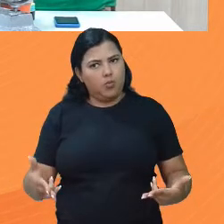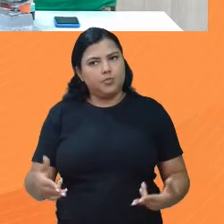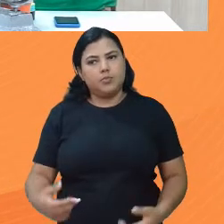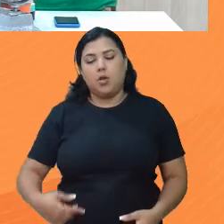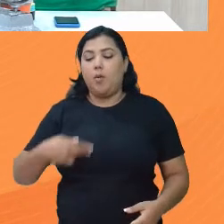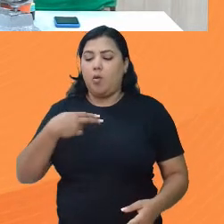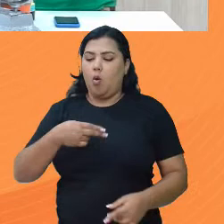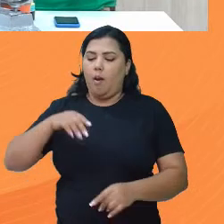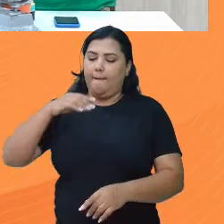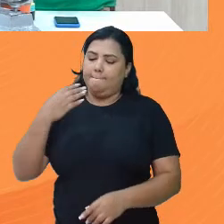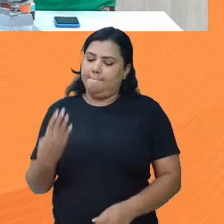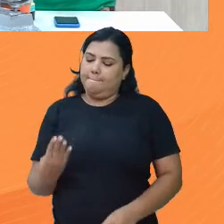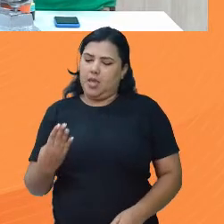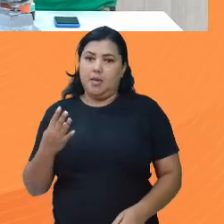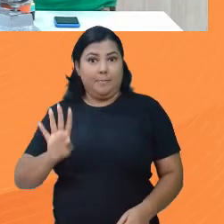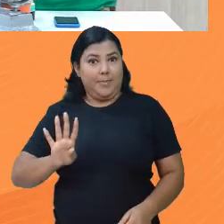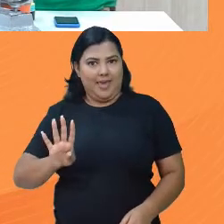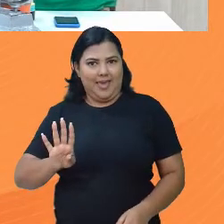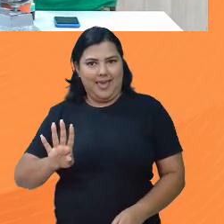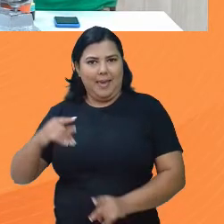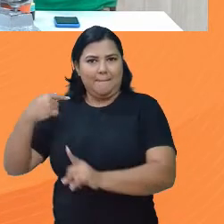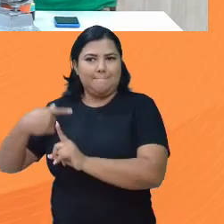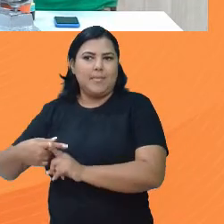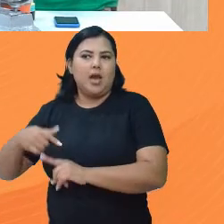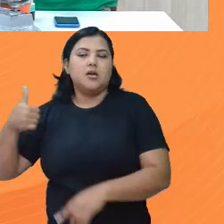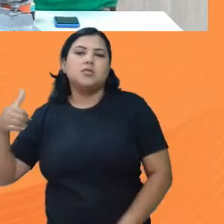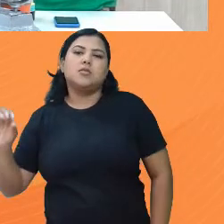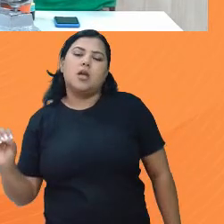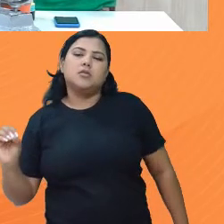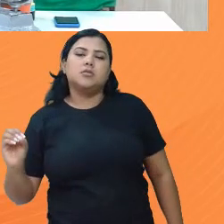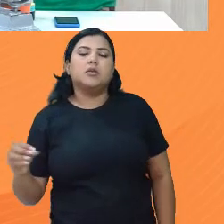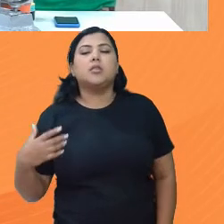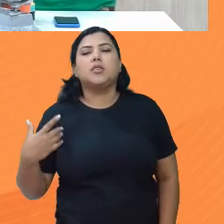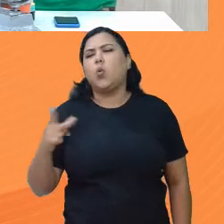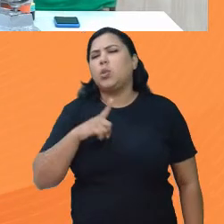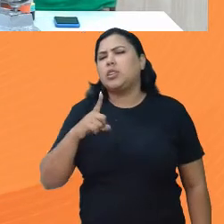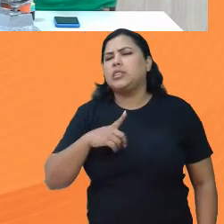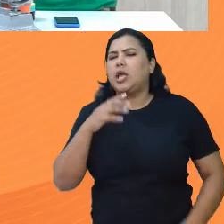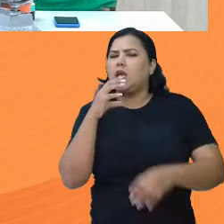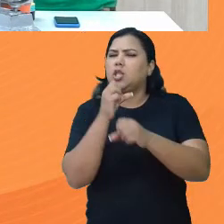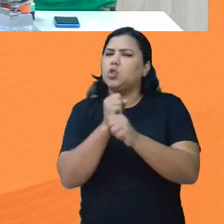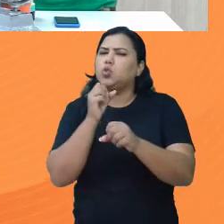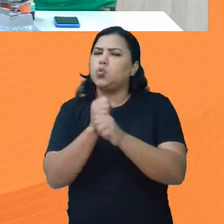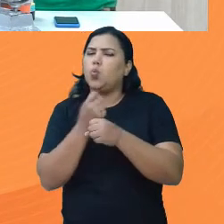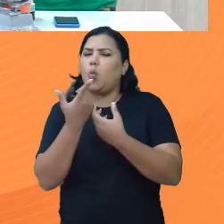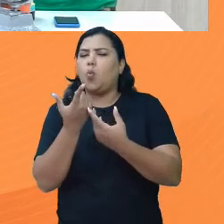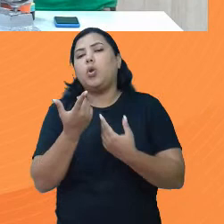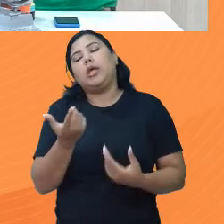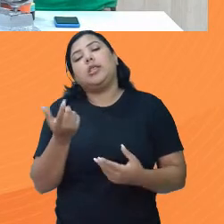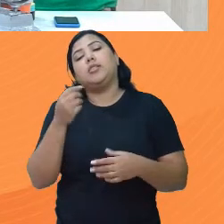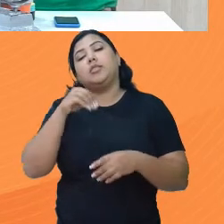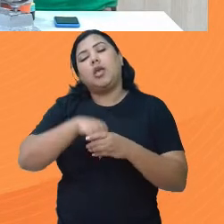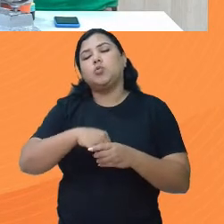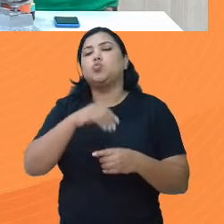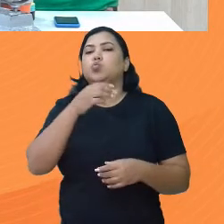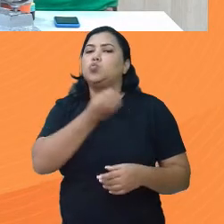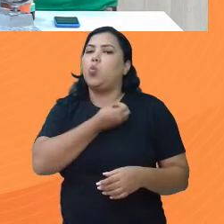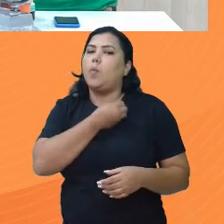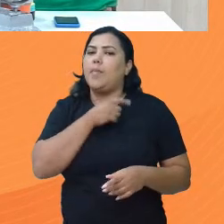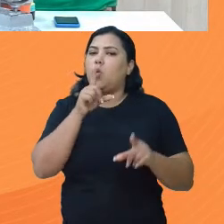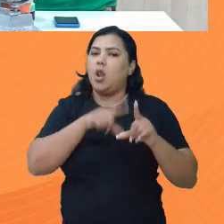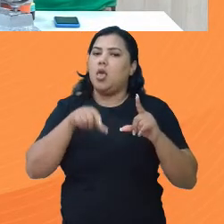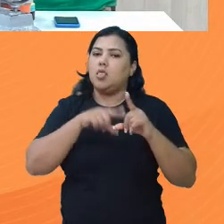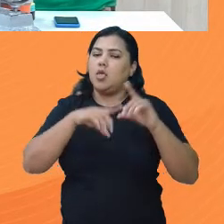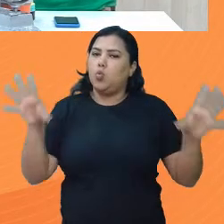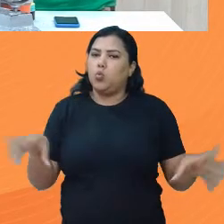B mais 10. Então, sempre que você tiver letras, números e operações formando uma equação, lembre-se de que